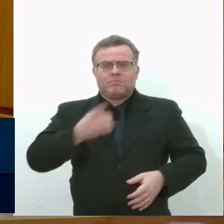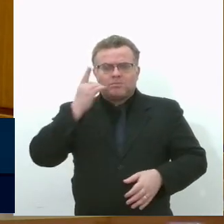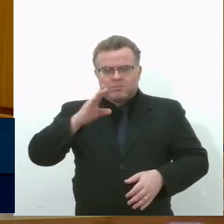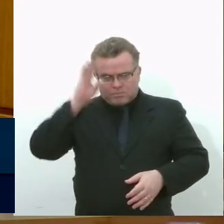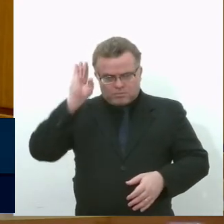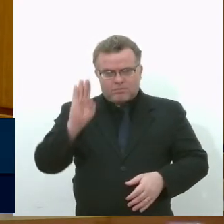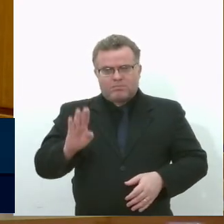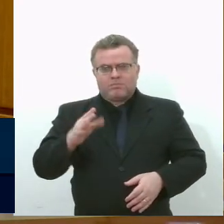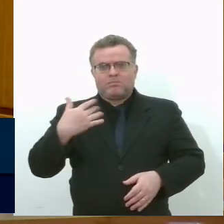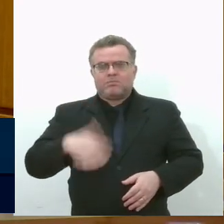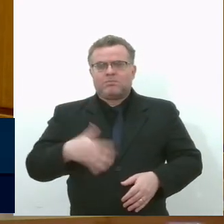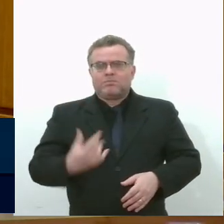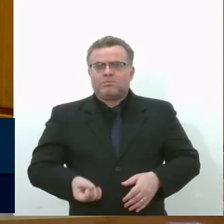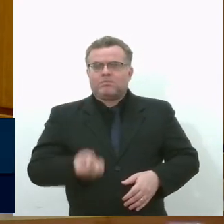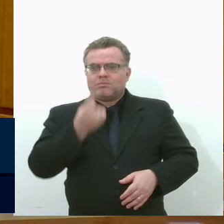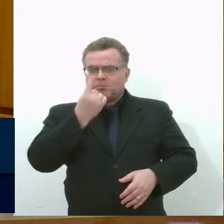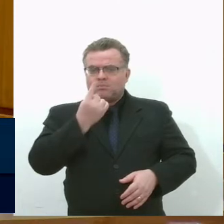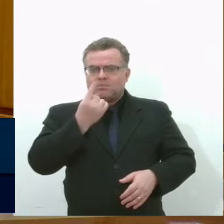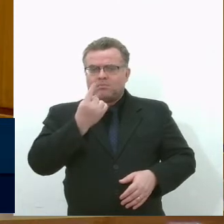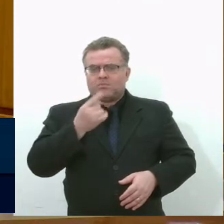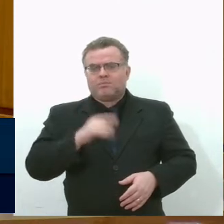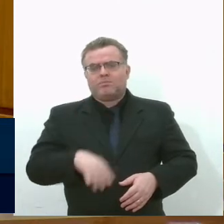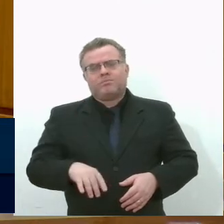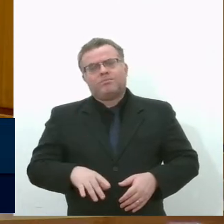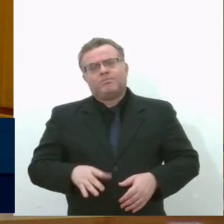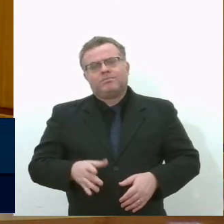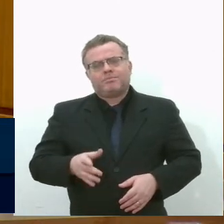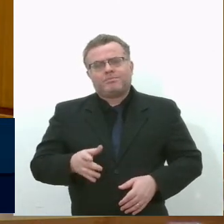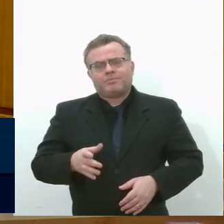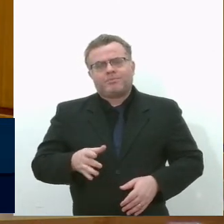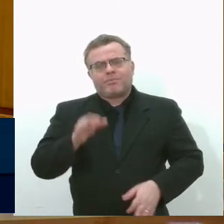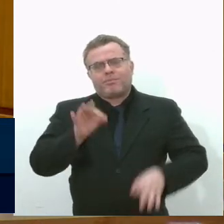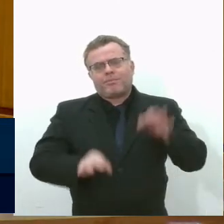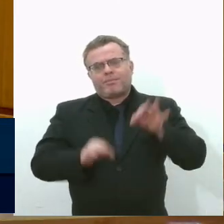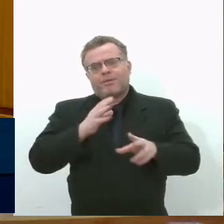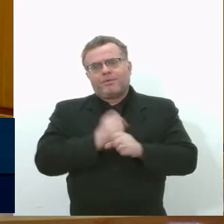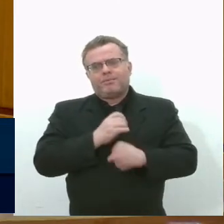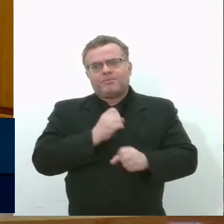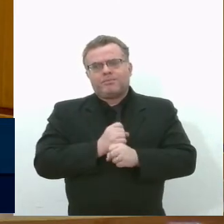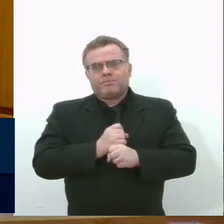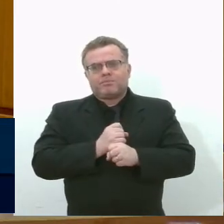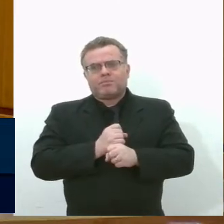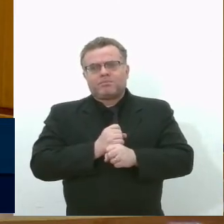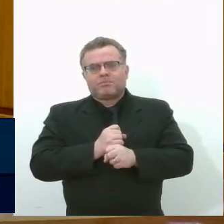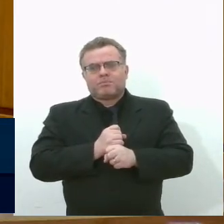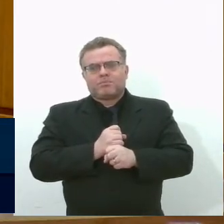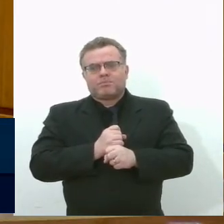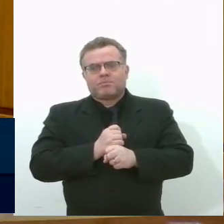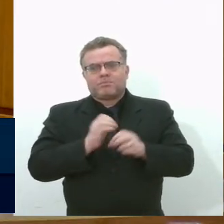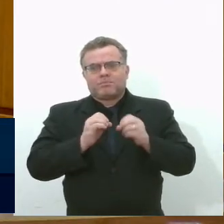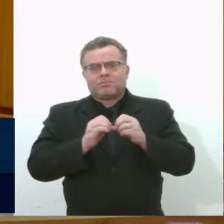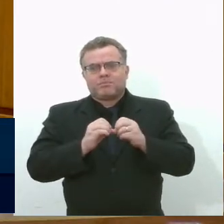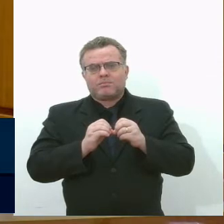estranheza. Veja bem, o Tribunal de Contas da União, semana